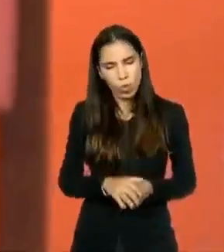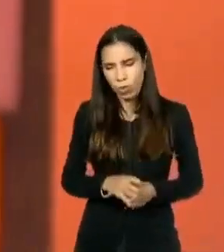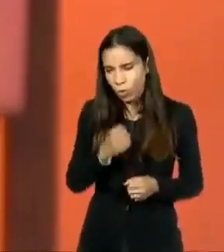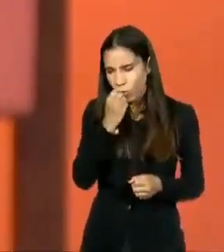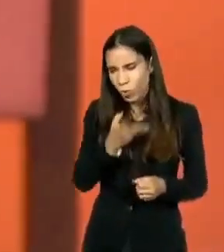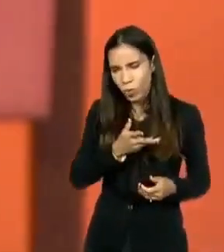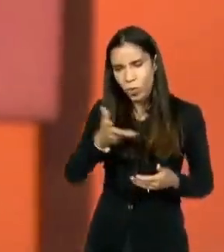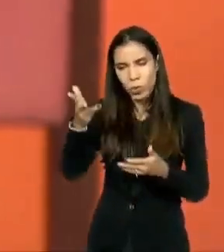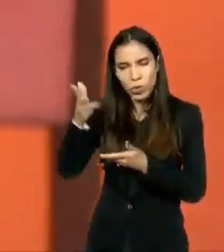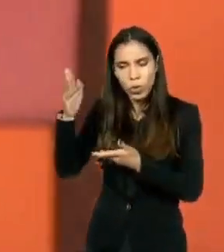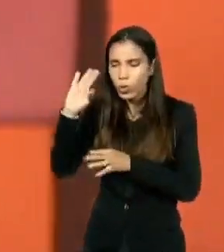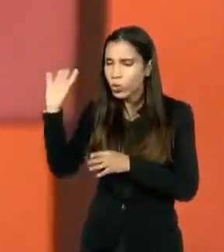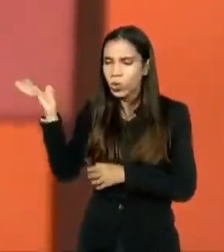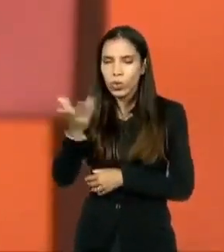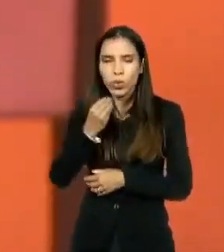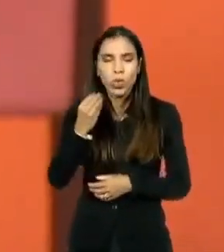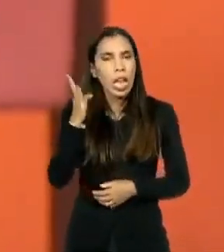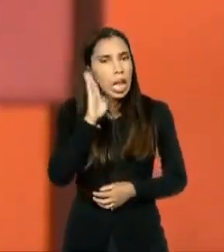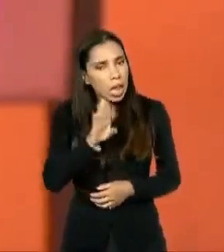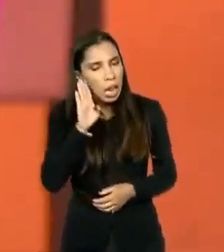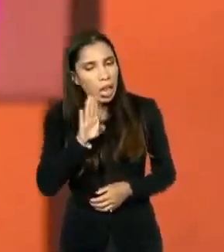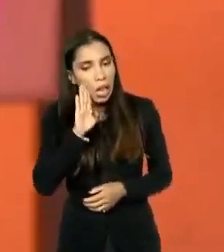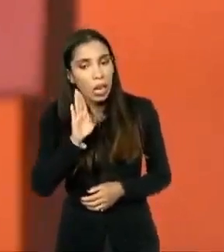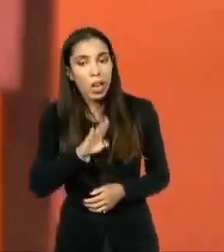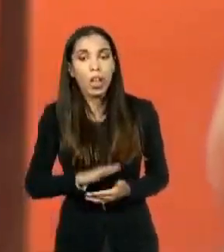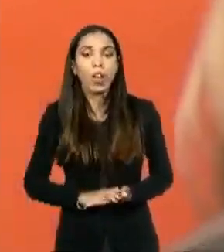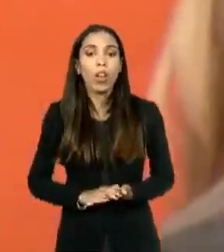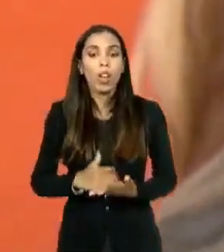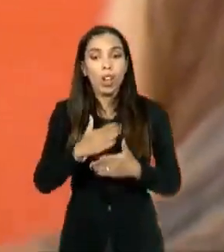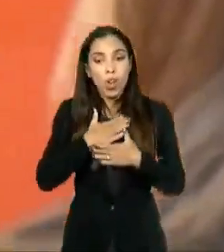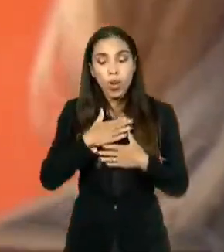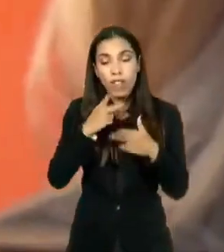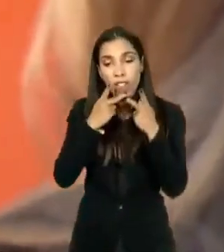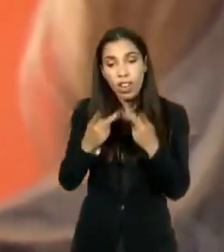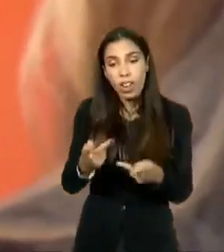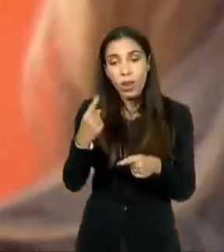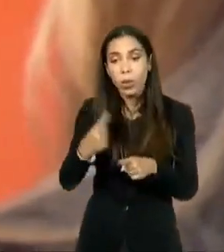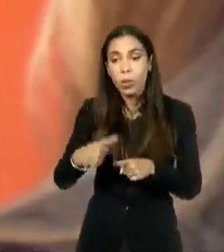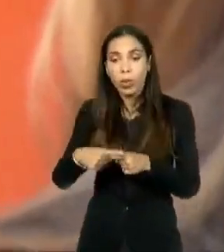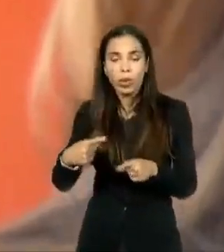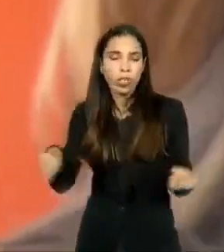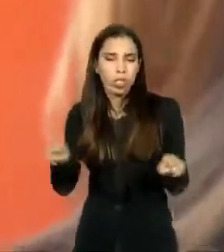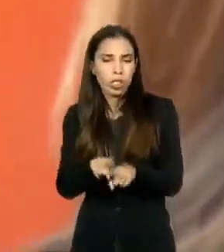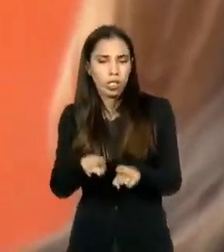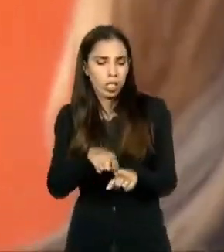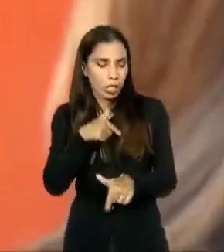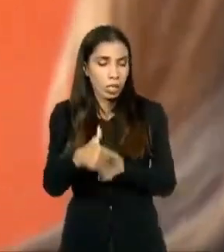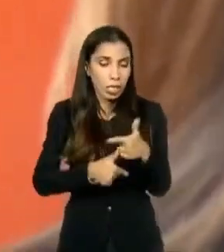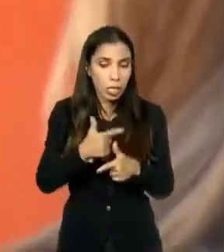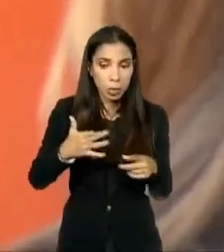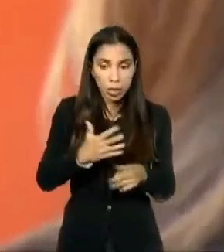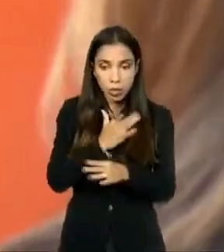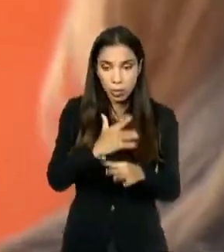bem recebido com a história que você, nossa, que bacana e tudo mais. Então, eu gosto de falar isso porque eu também trabalho com o